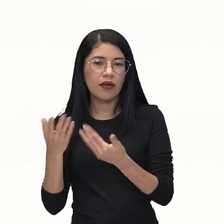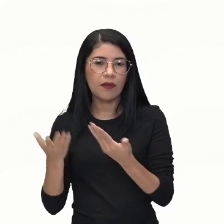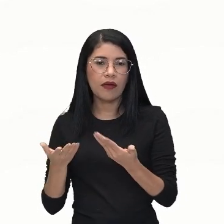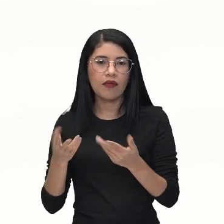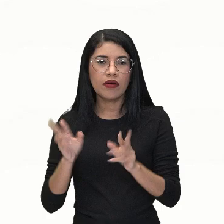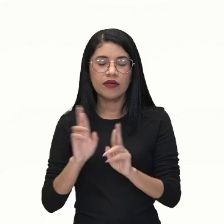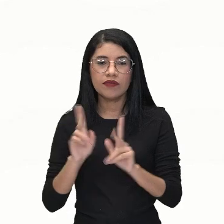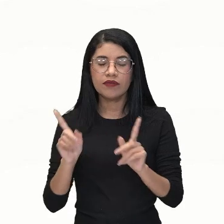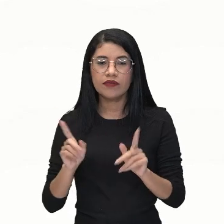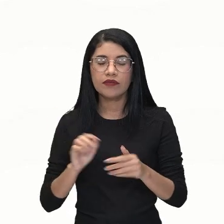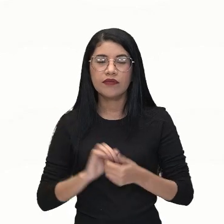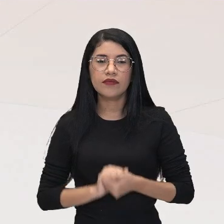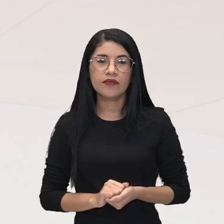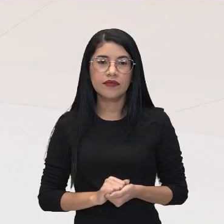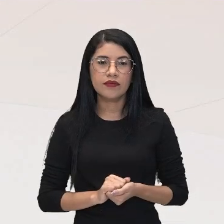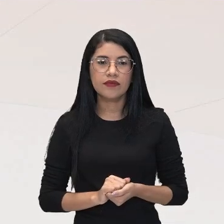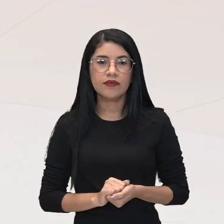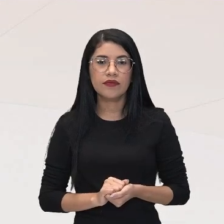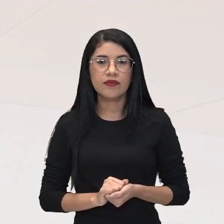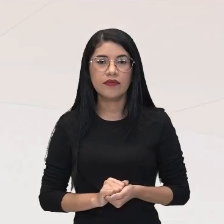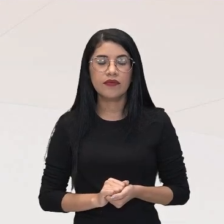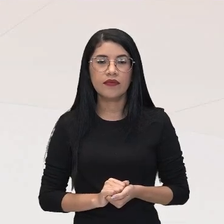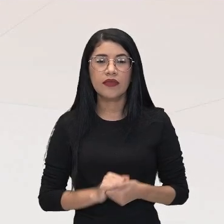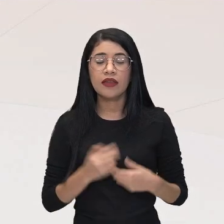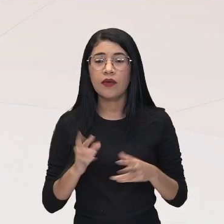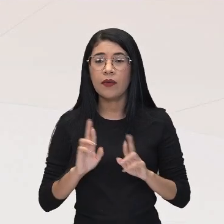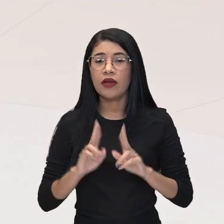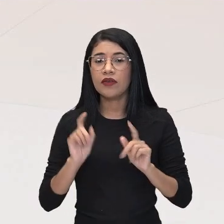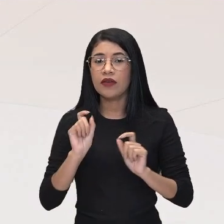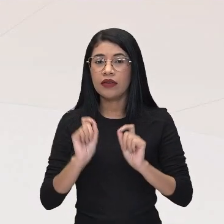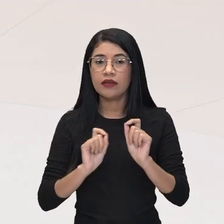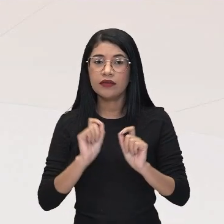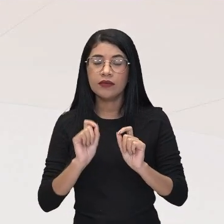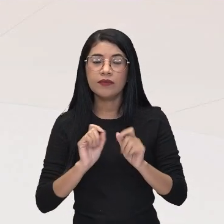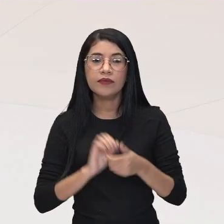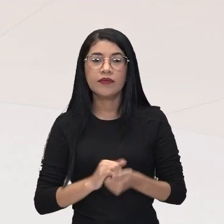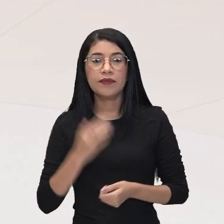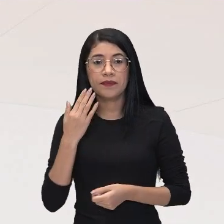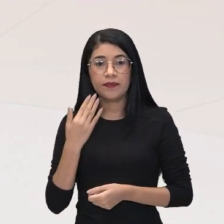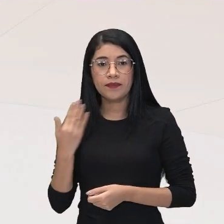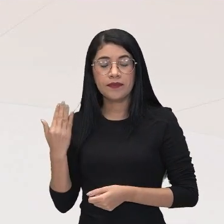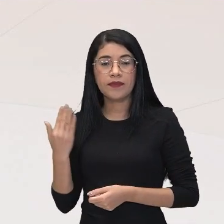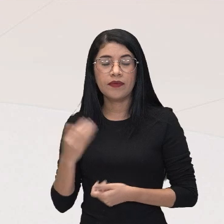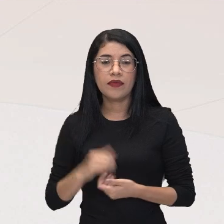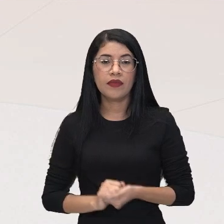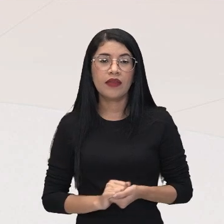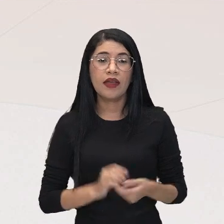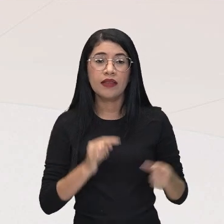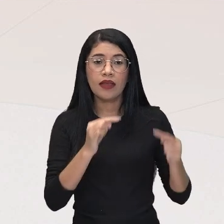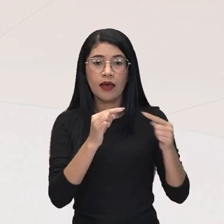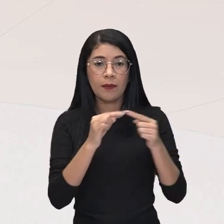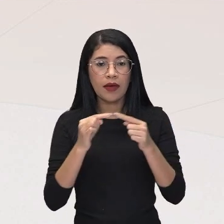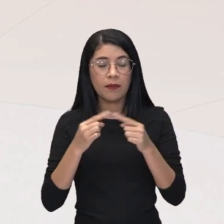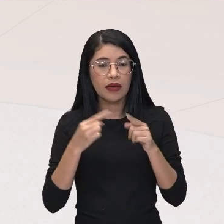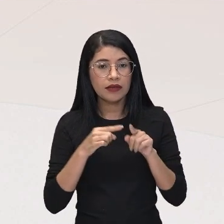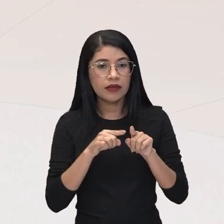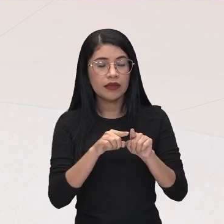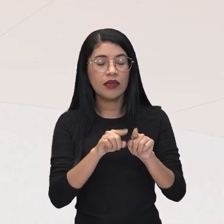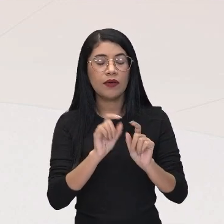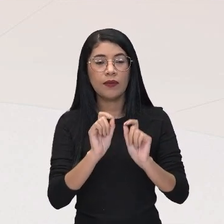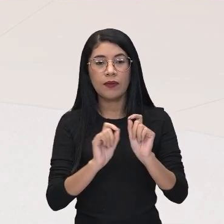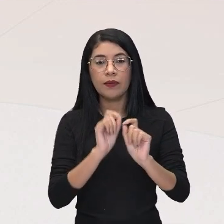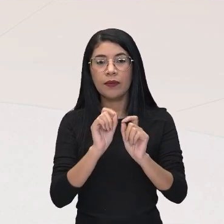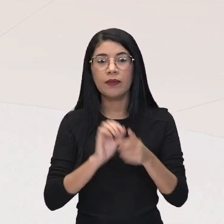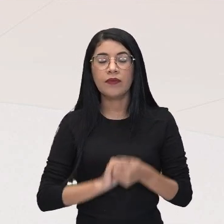proporcionais, né? Então, a diferença é a seguinte, ó. Aqui nas nossas grandezas diretamente proporcionais,